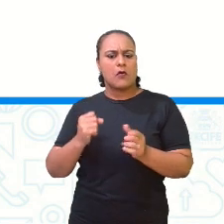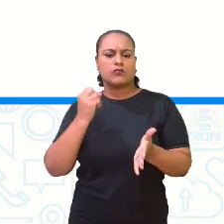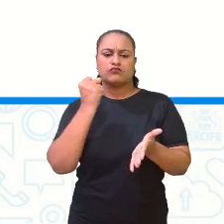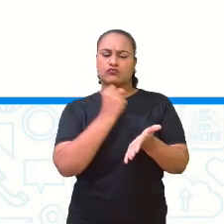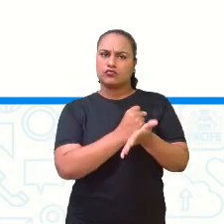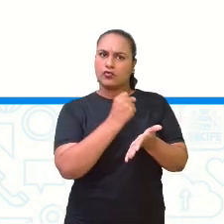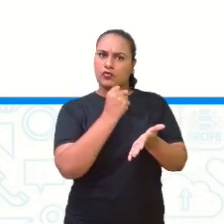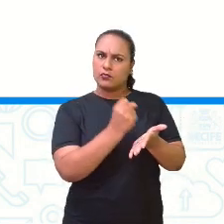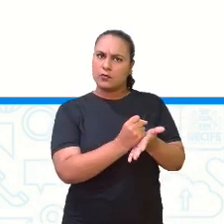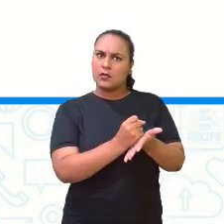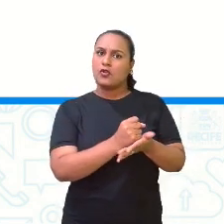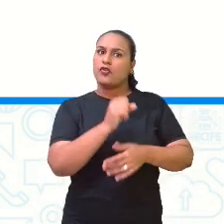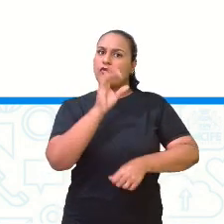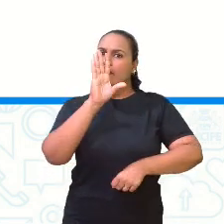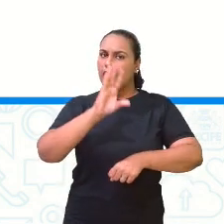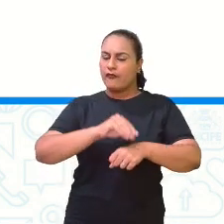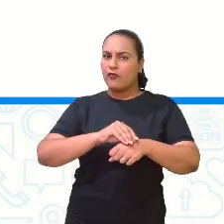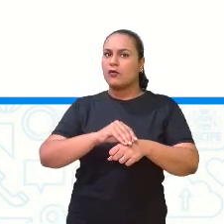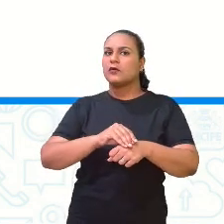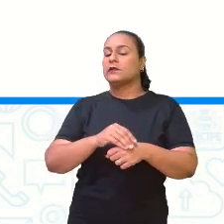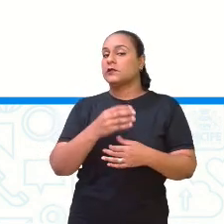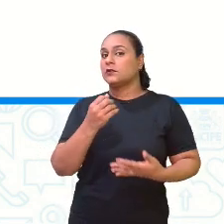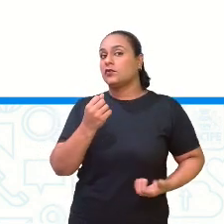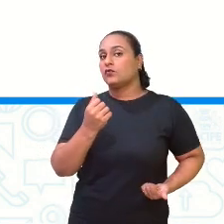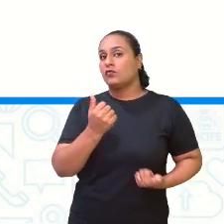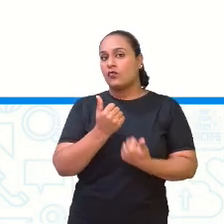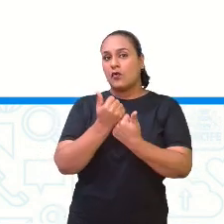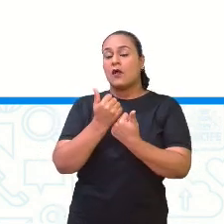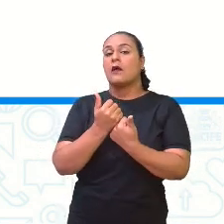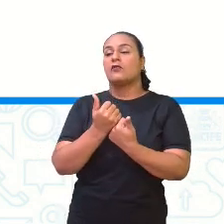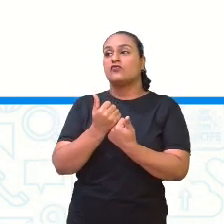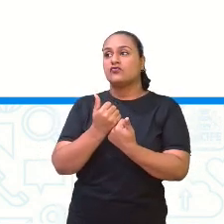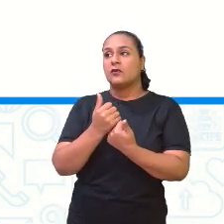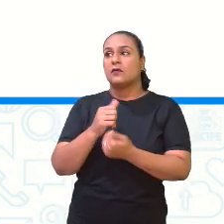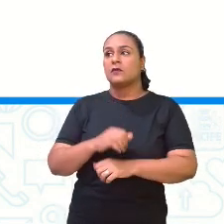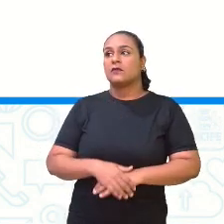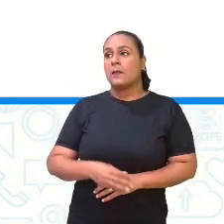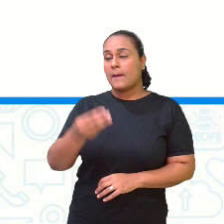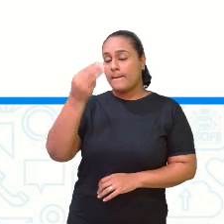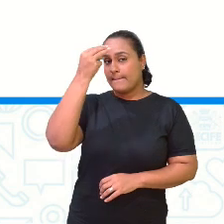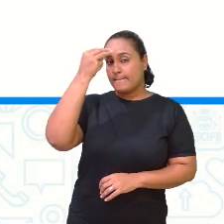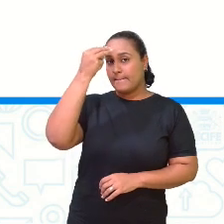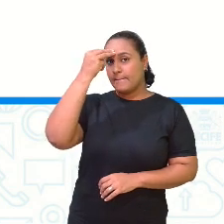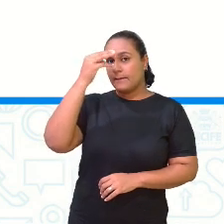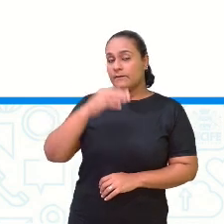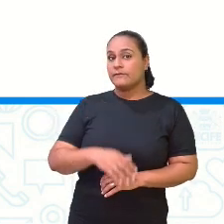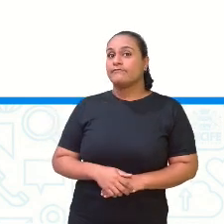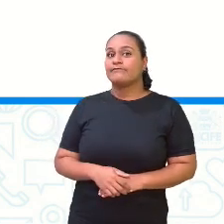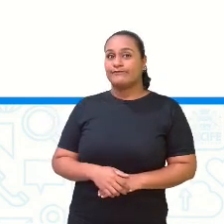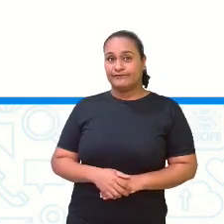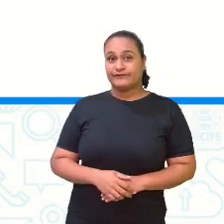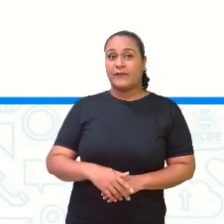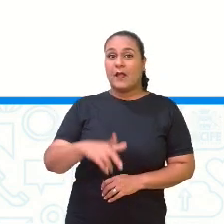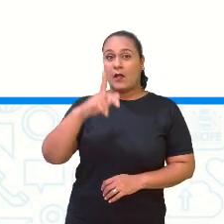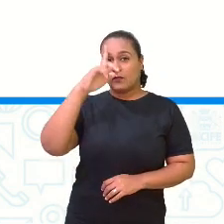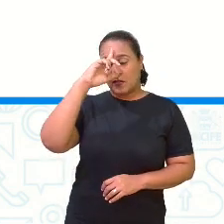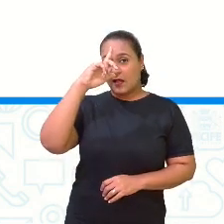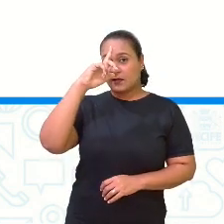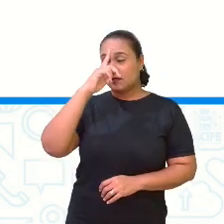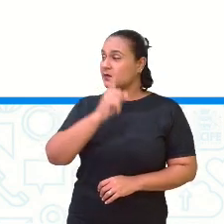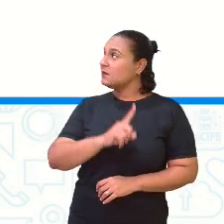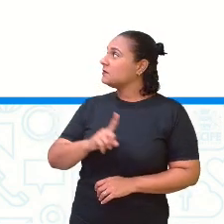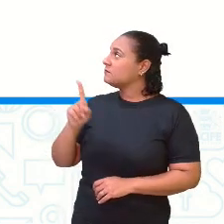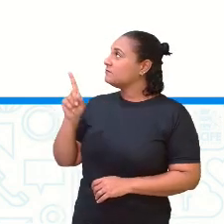documentos, fotografias ou com o auxílio da memória. O retrato do latim, que é uma língua que não existe mais